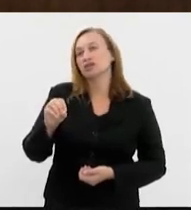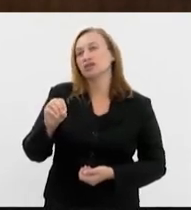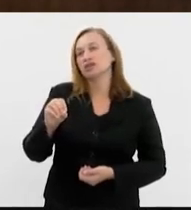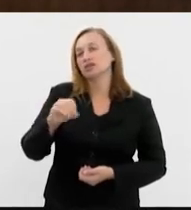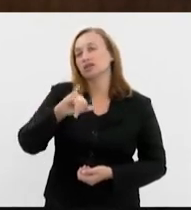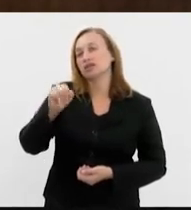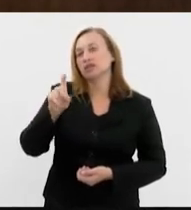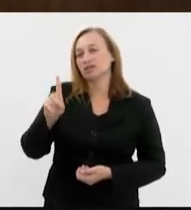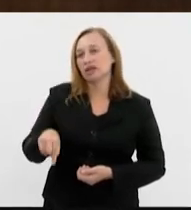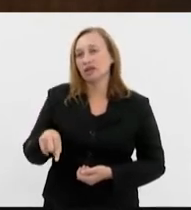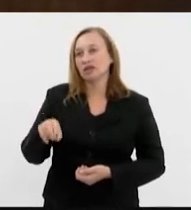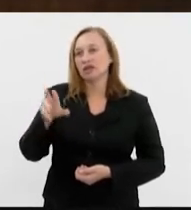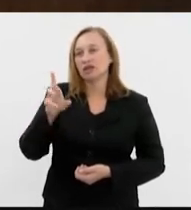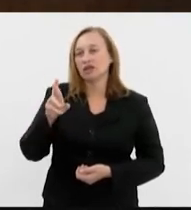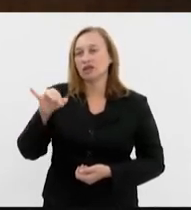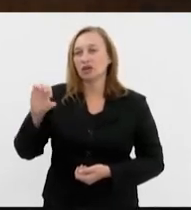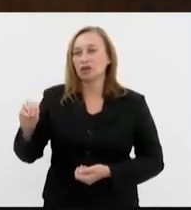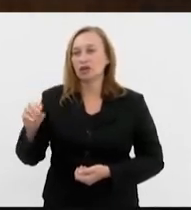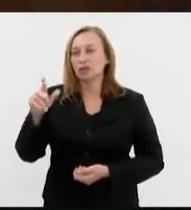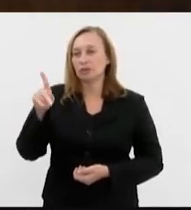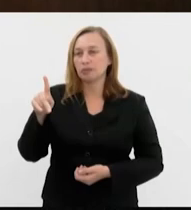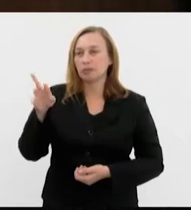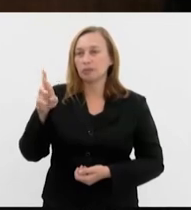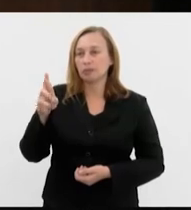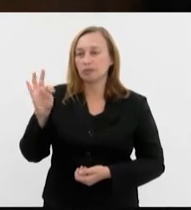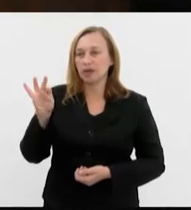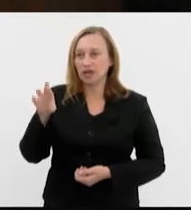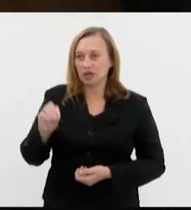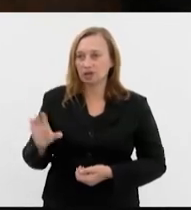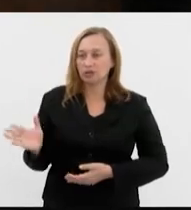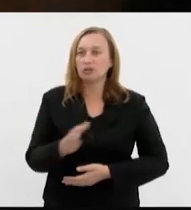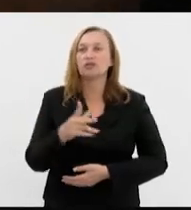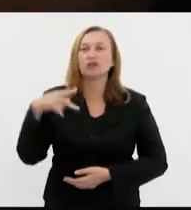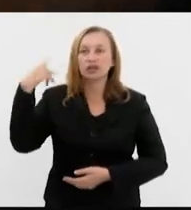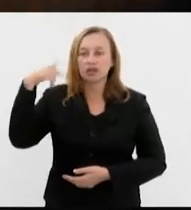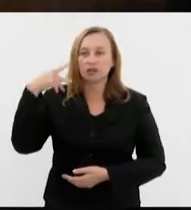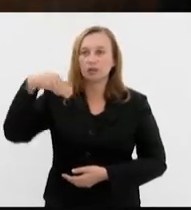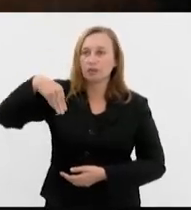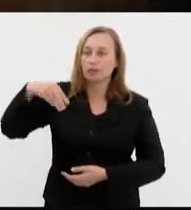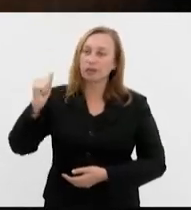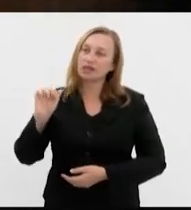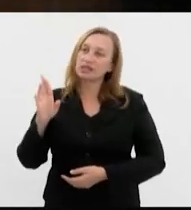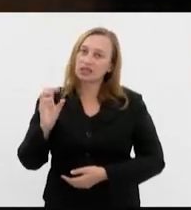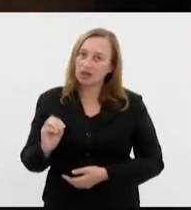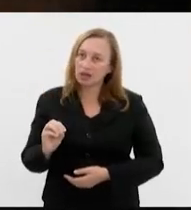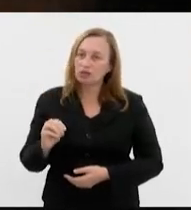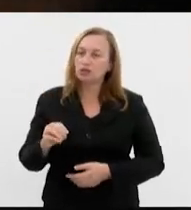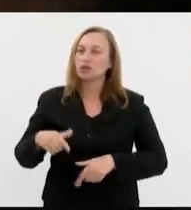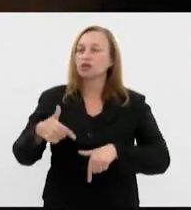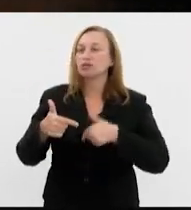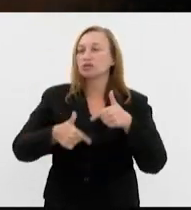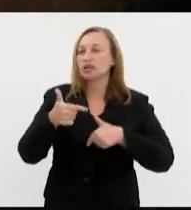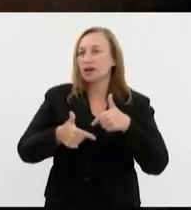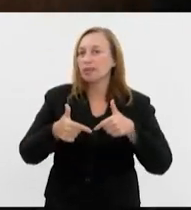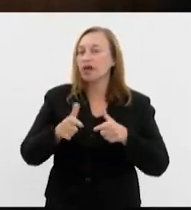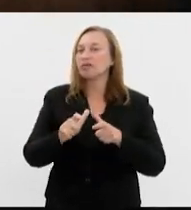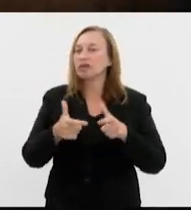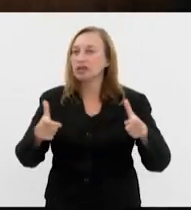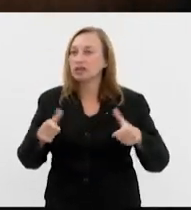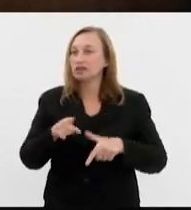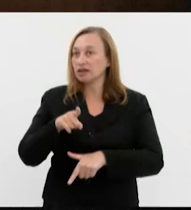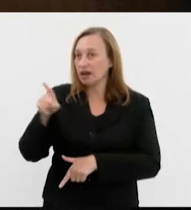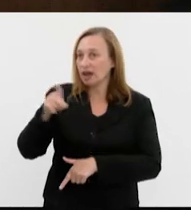cidade, vereador Marcelo Neves, um grande guerreiro, parceiro e amigo, que vem desenvolvendo um grande trabalho ali, utilizando o nosso